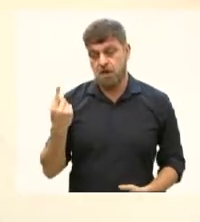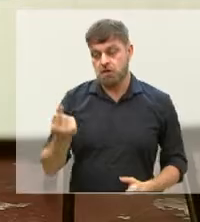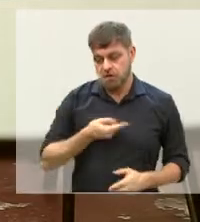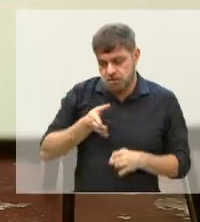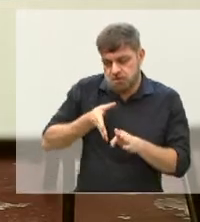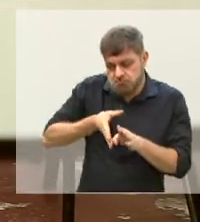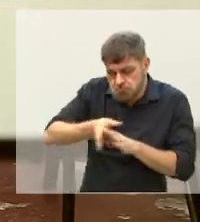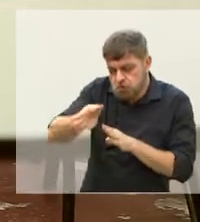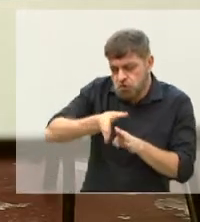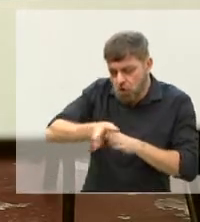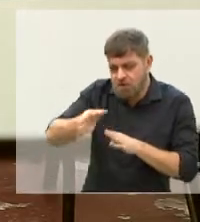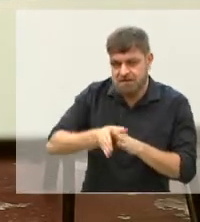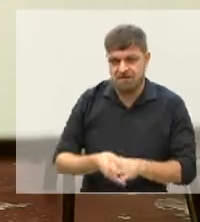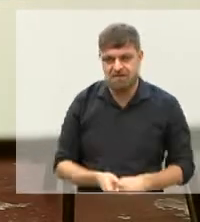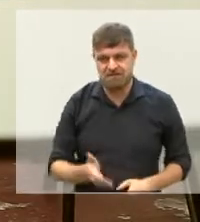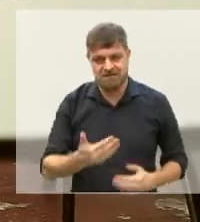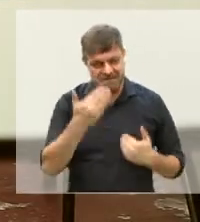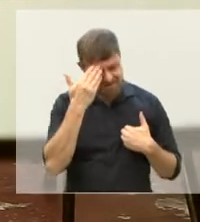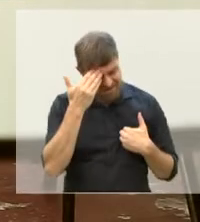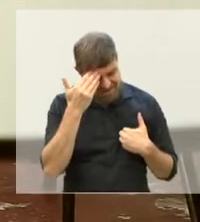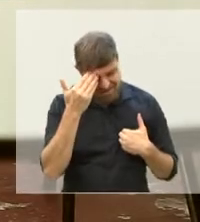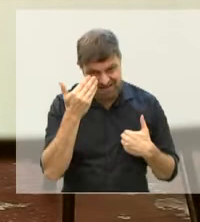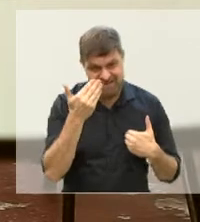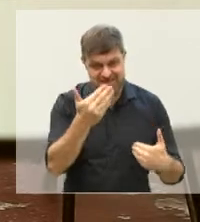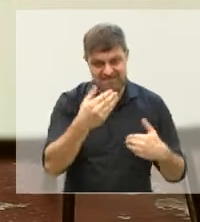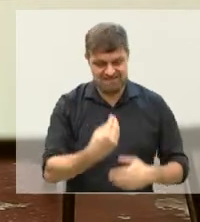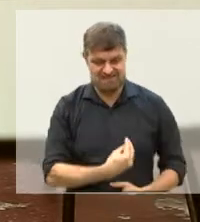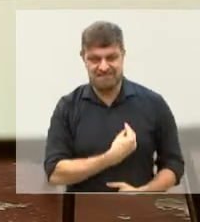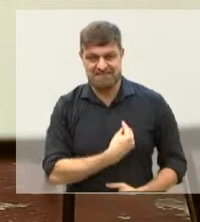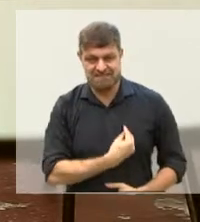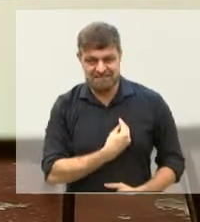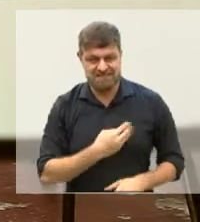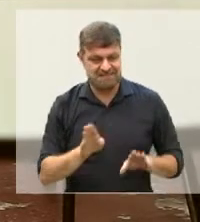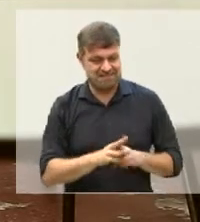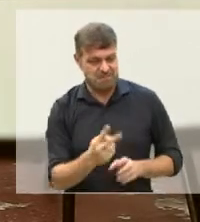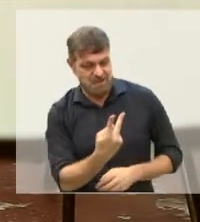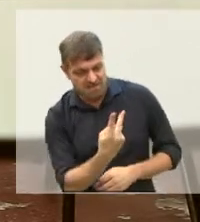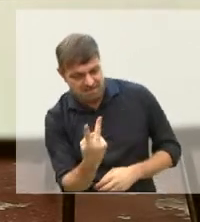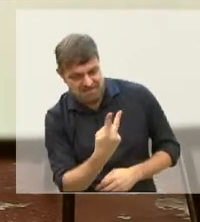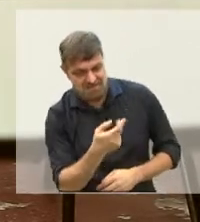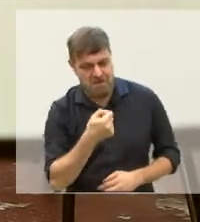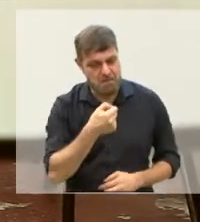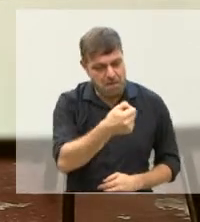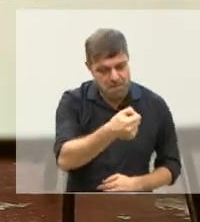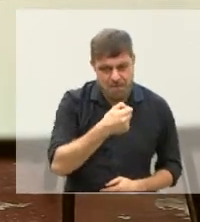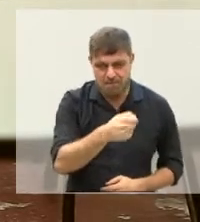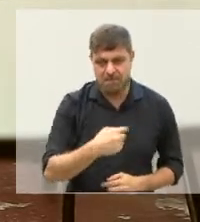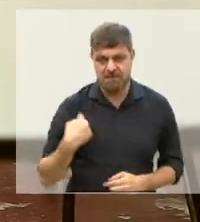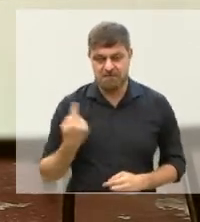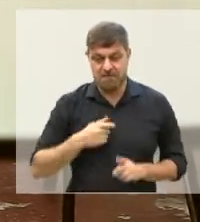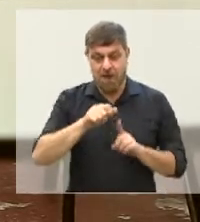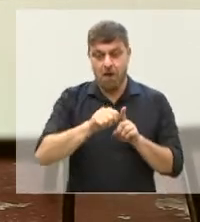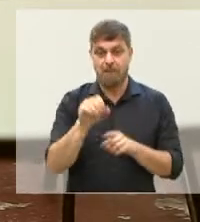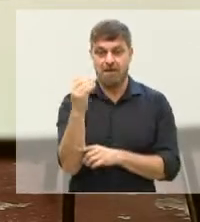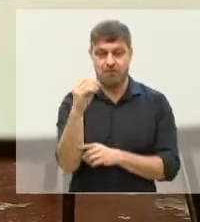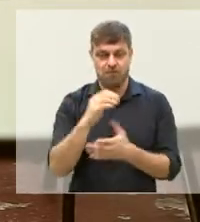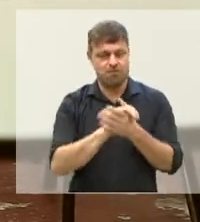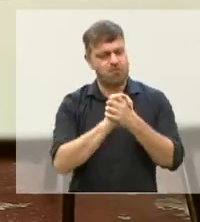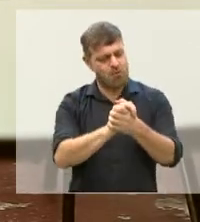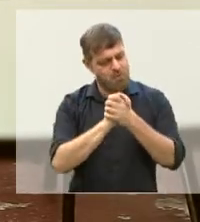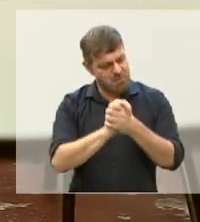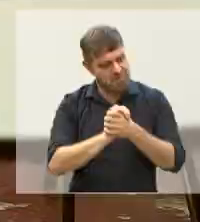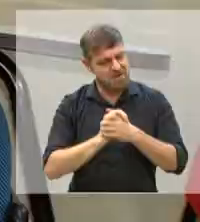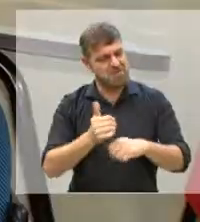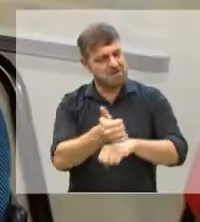orientativas. Tá certo, eu quero agradecer a sua presença aqui, Dirce, a sua aqui, Nelson. E como a gente está no mês de outubro, parabéns pela profissão